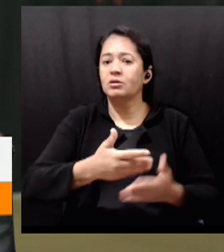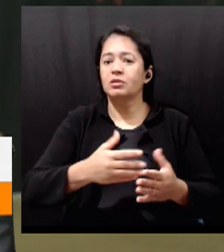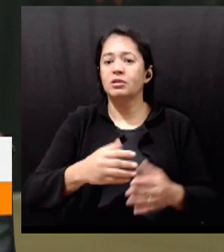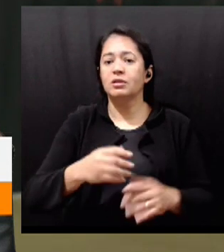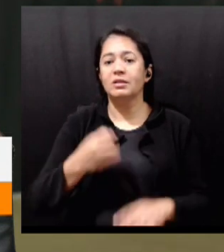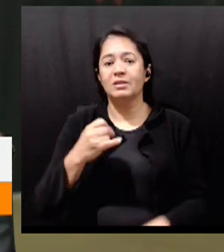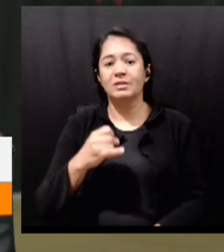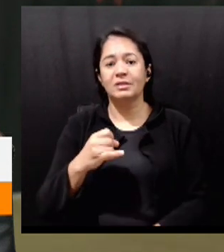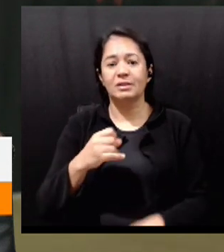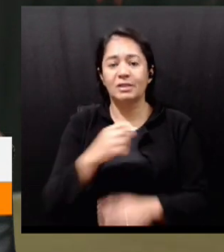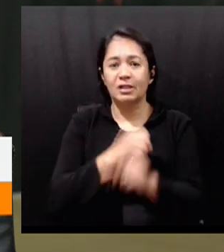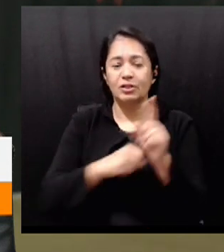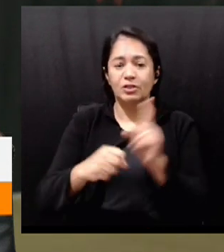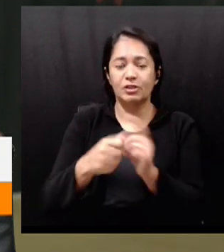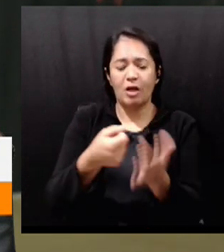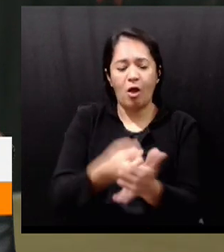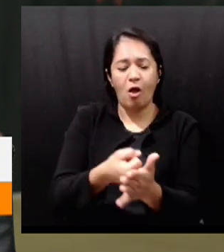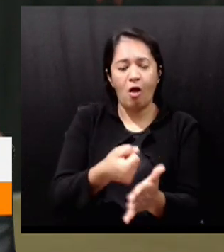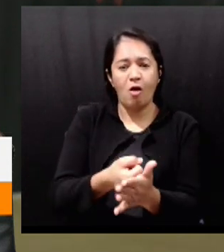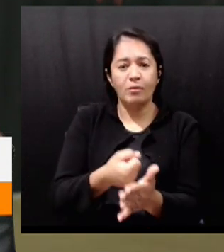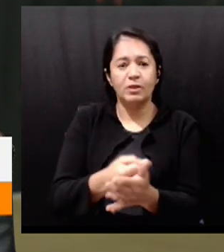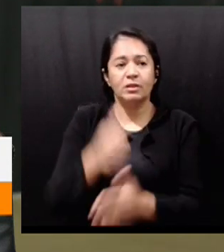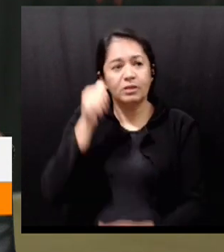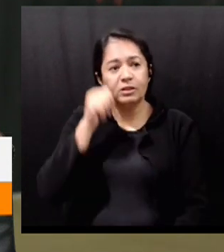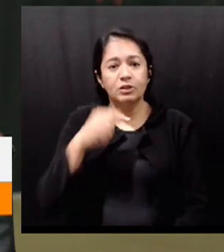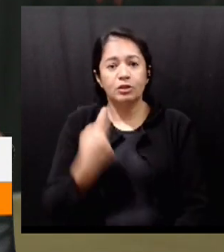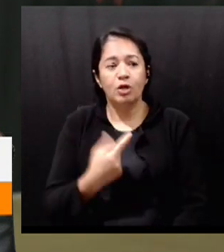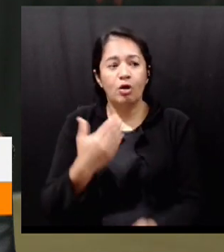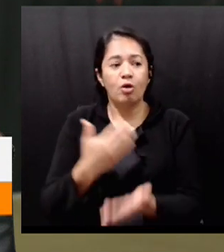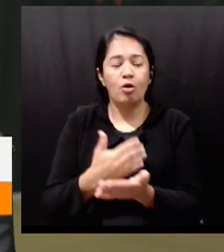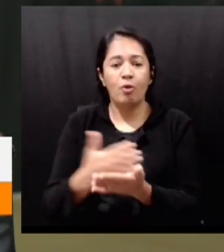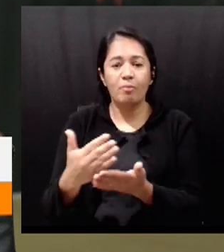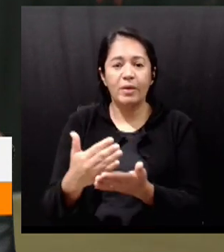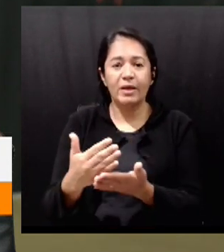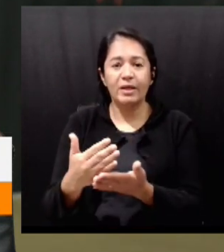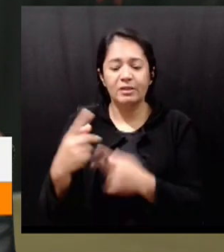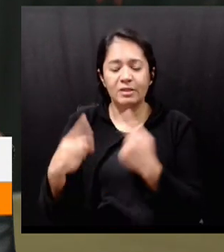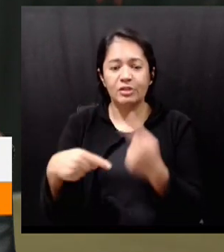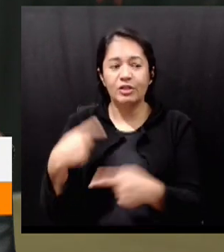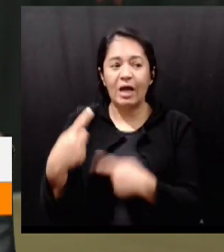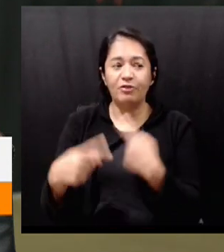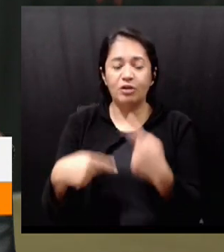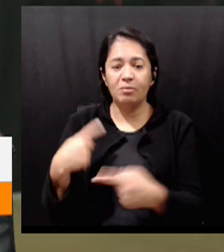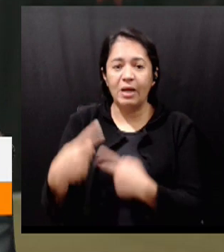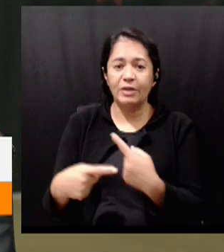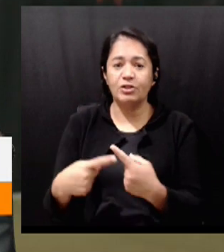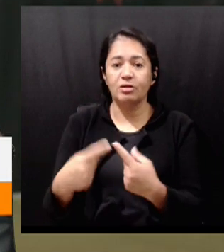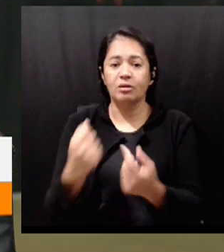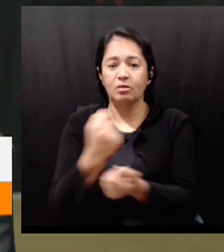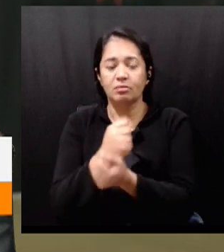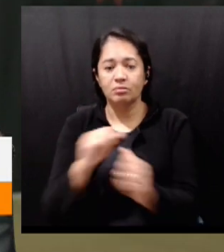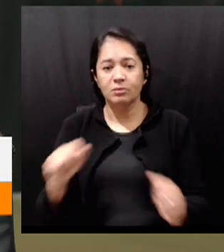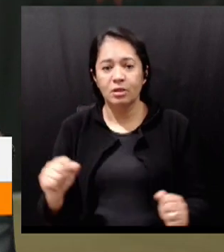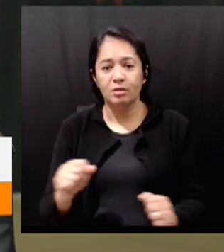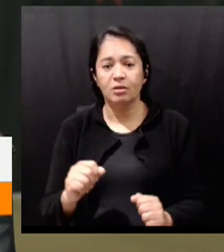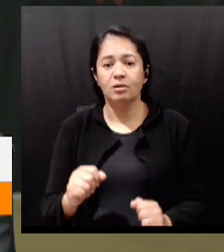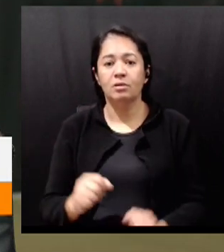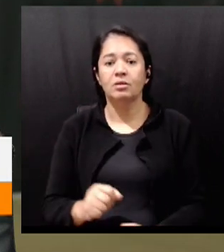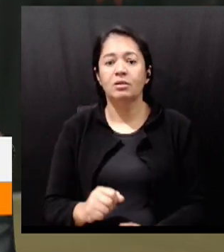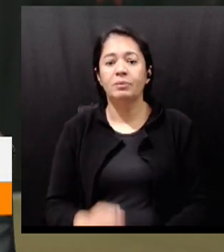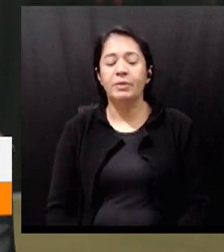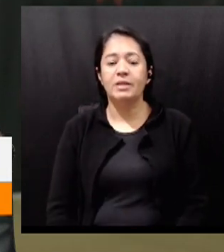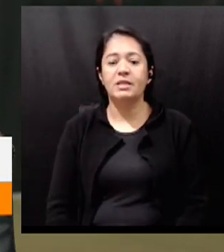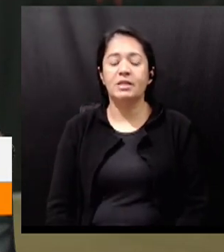das mulheres, que pelo menos a gente comece a quebrar esse ciclo dentro das nossas casas, né, e com a gente mesmo, que a gente